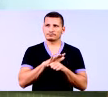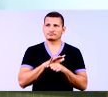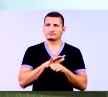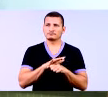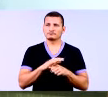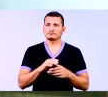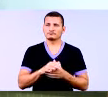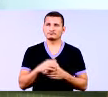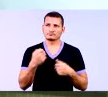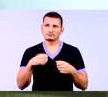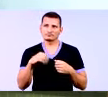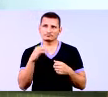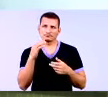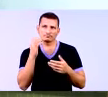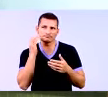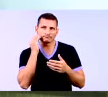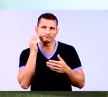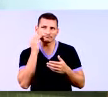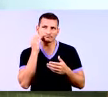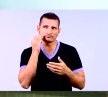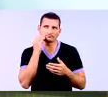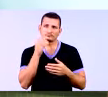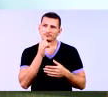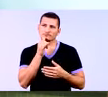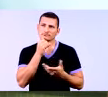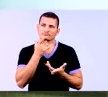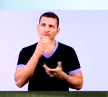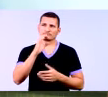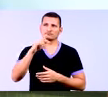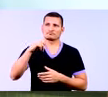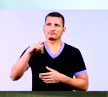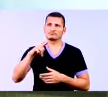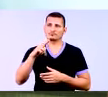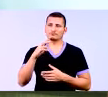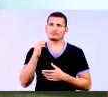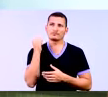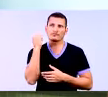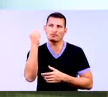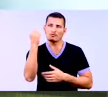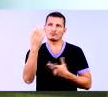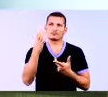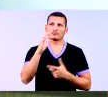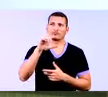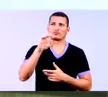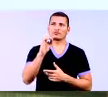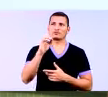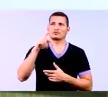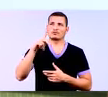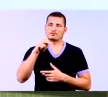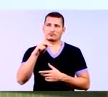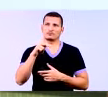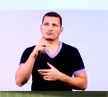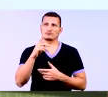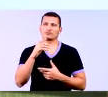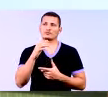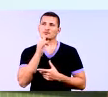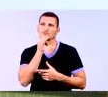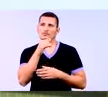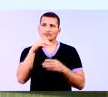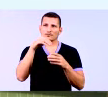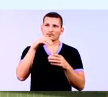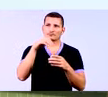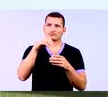eu tenho que tentar, não adianta pegar um processador muito poderoso, com clock muito alto, se o clock externo dele não responde.